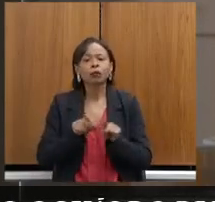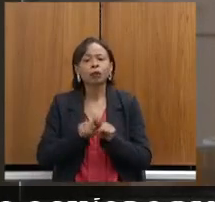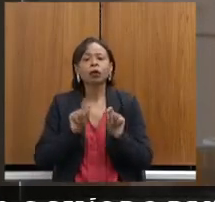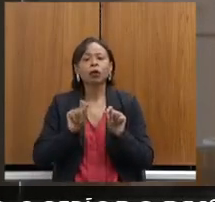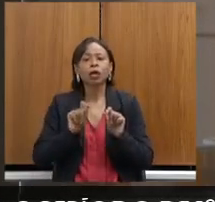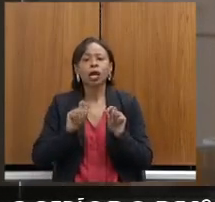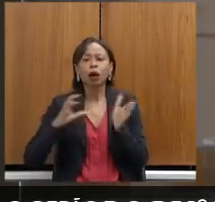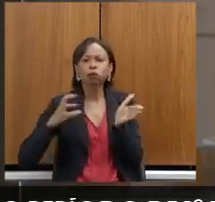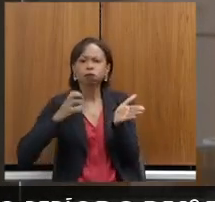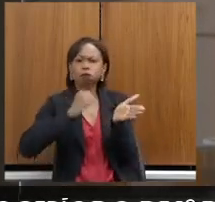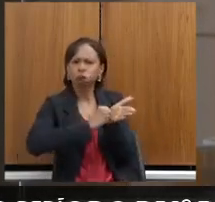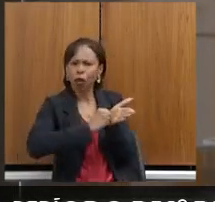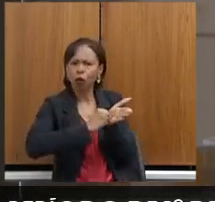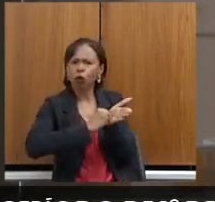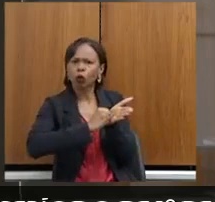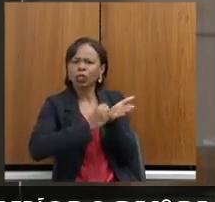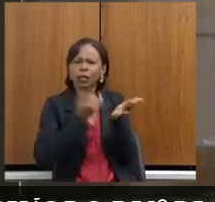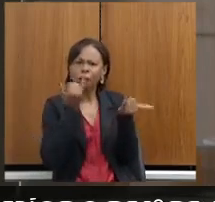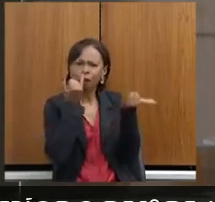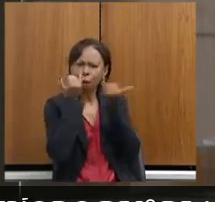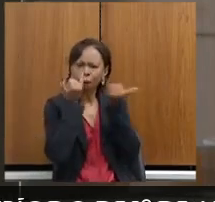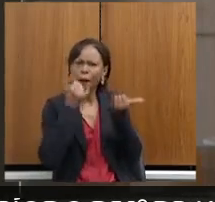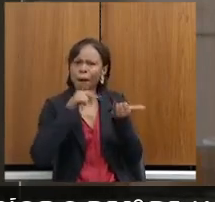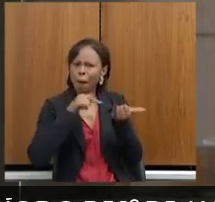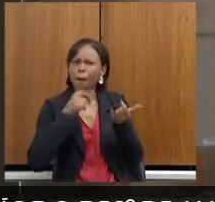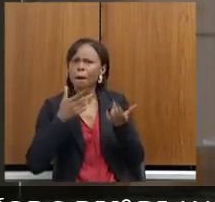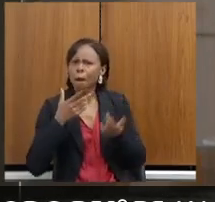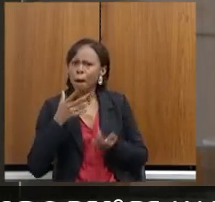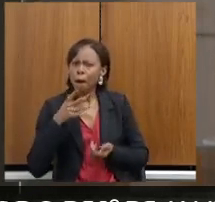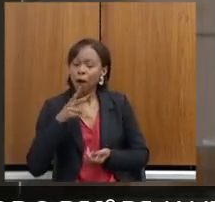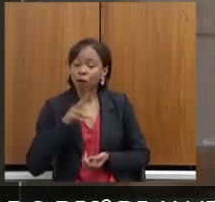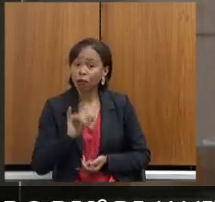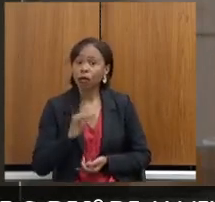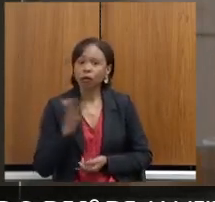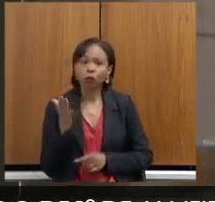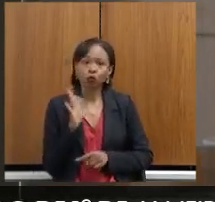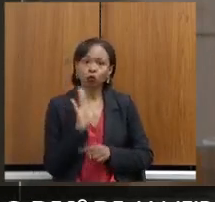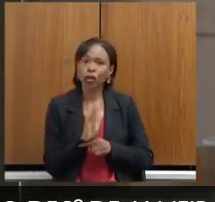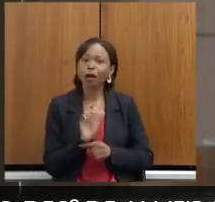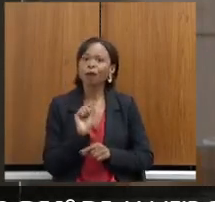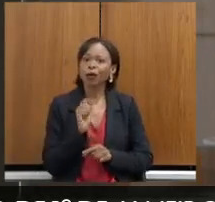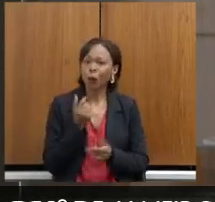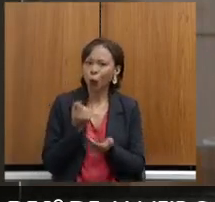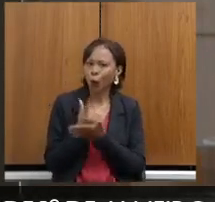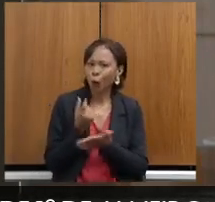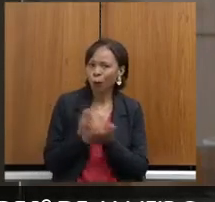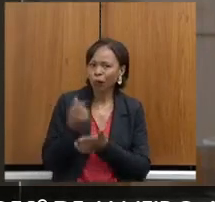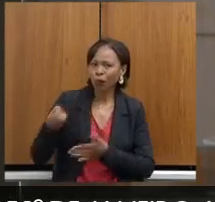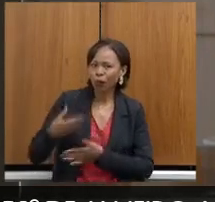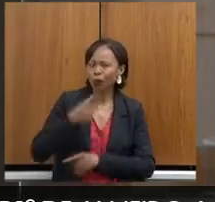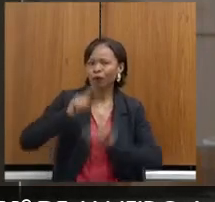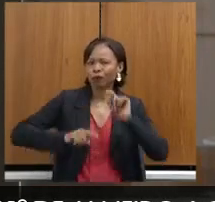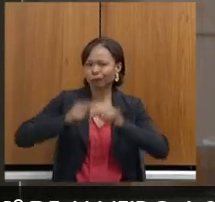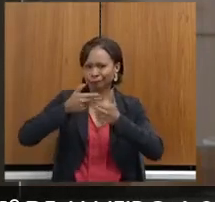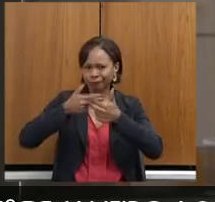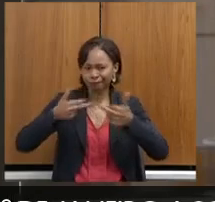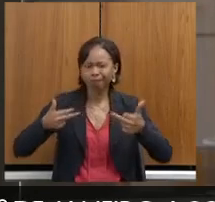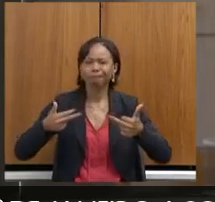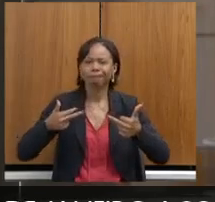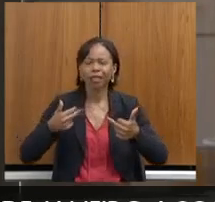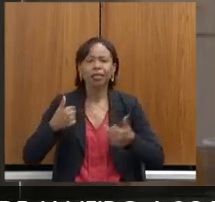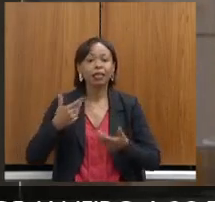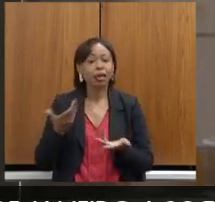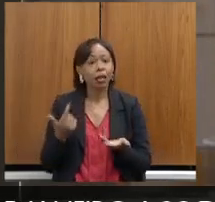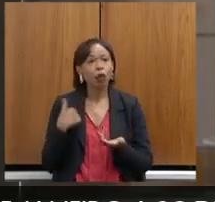do banco de dados que vai melhorar muito né com a compra desse novo equipamento é eu acho também